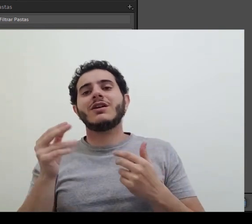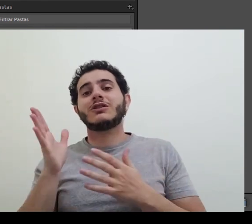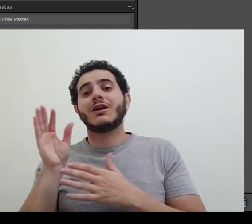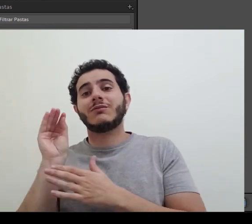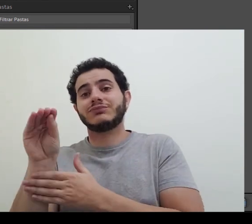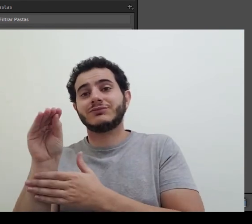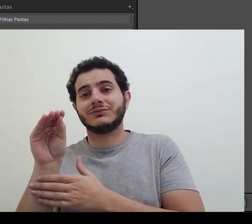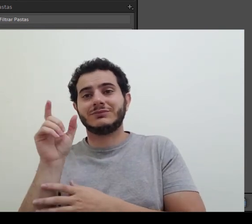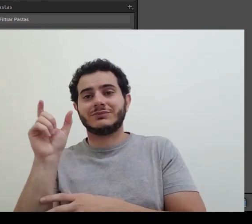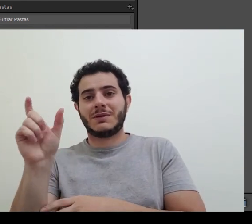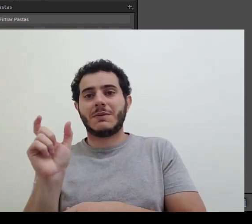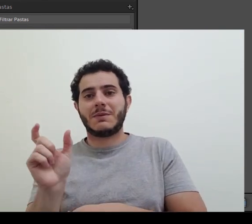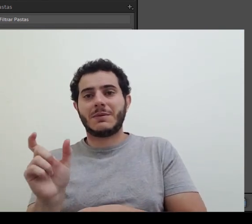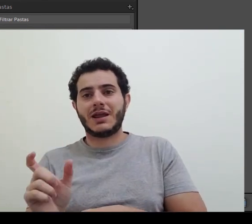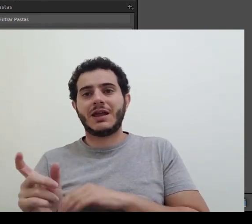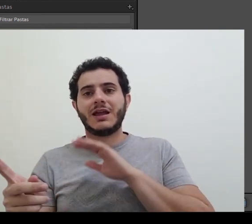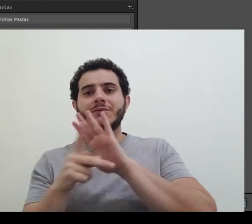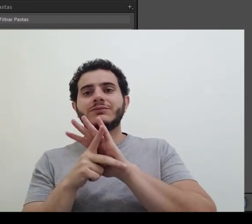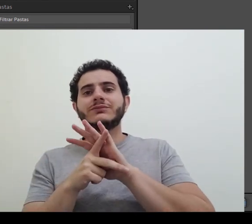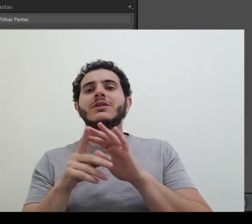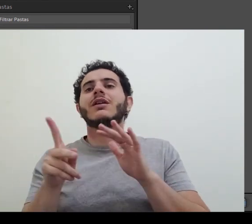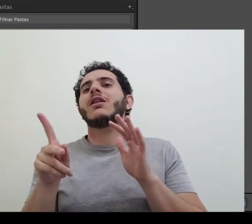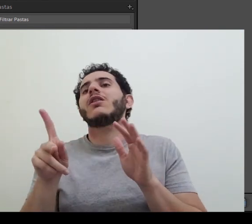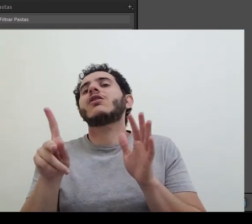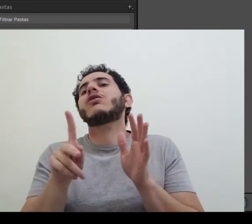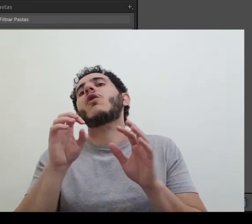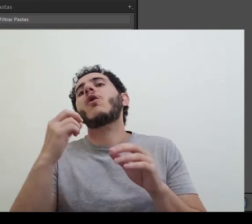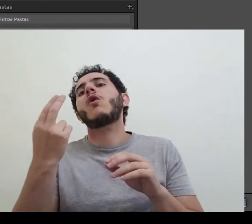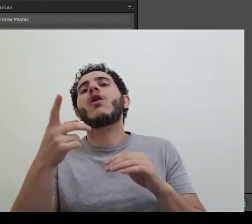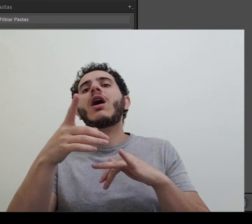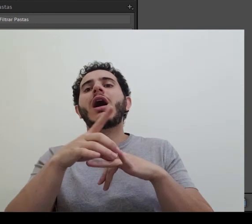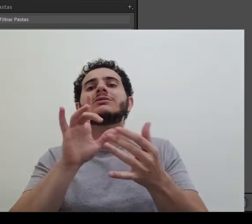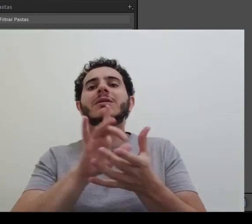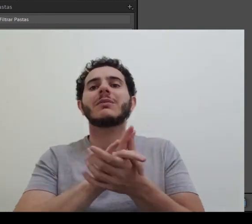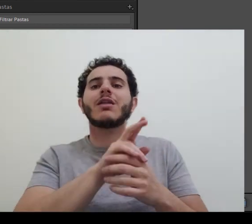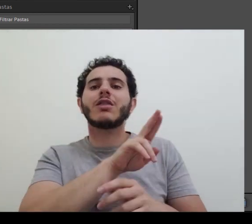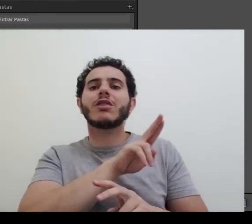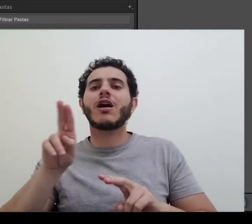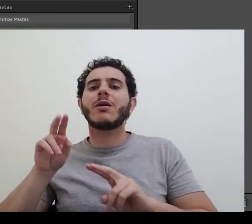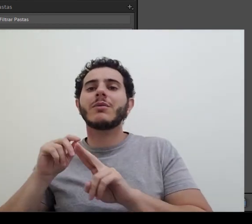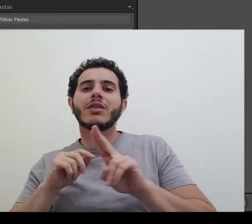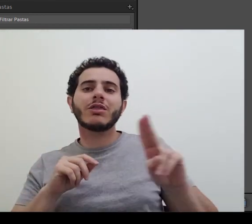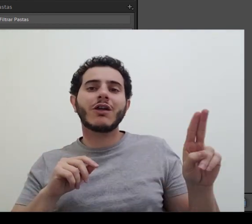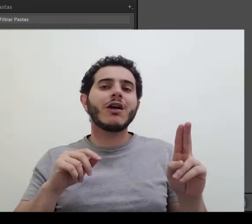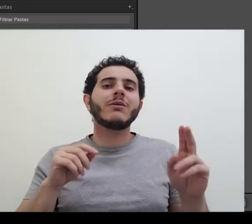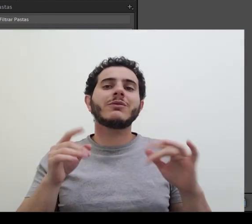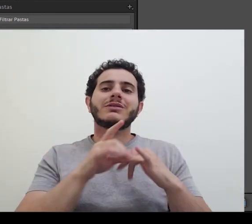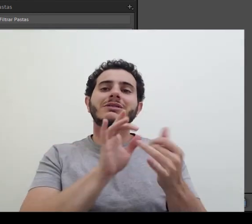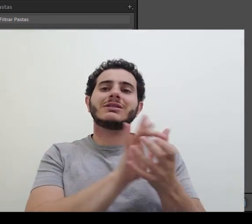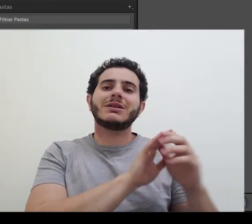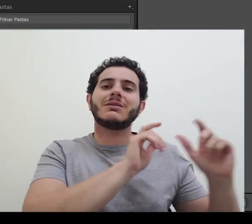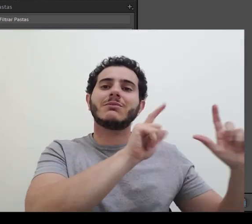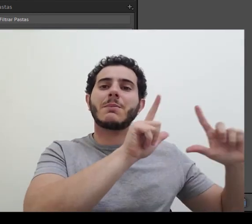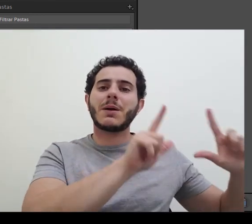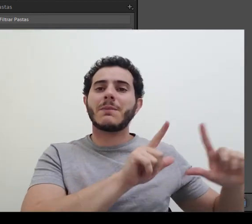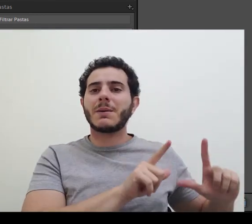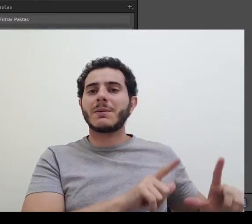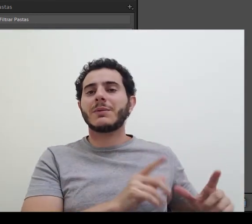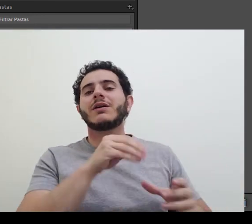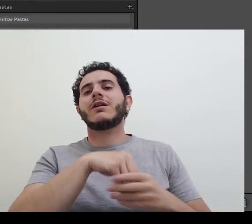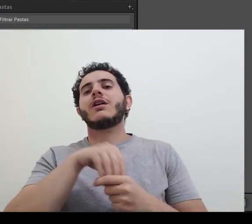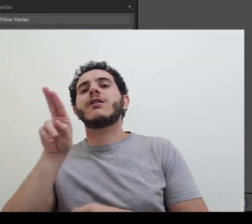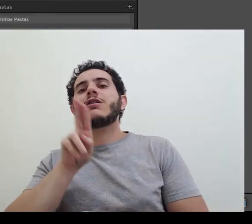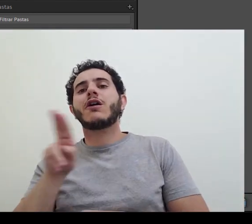colocado nas palavras-chave, o nome do casal que você fotografou, o nome da cidade que você viajou, o nome do ensaio de moda que